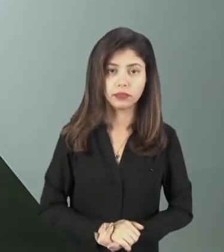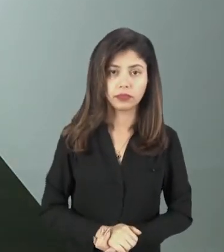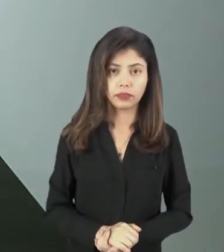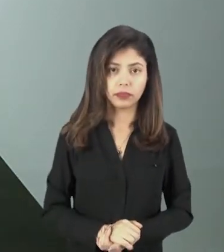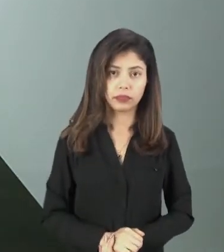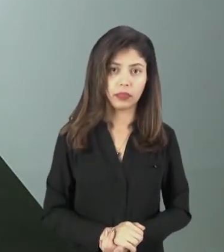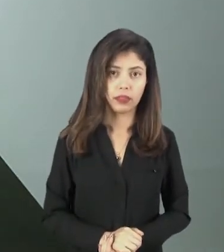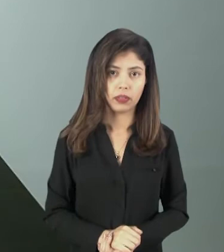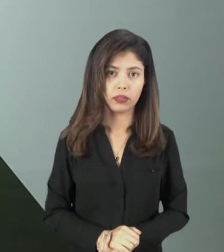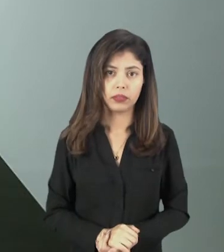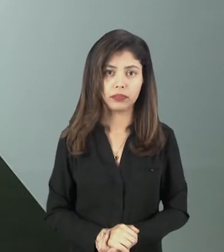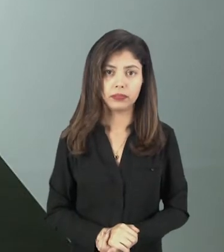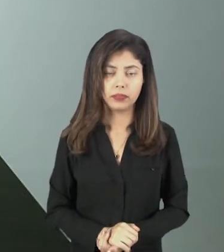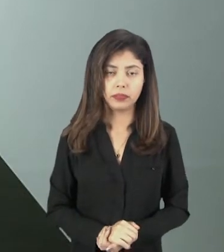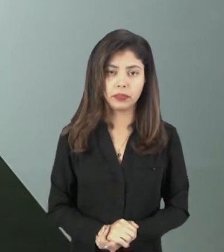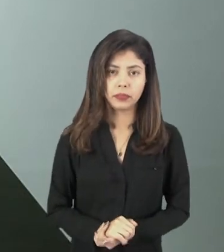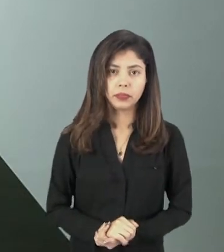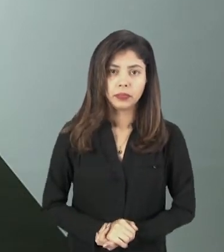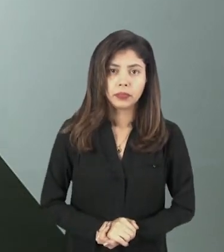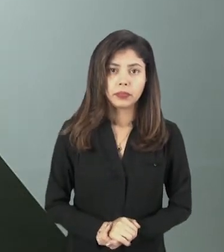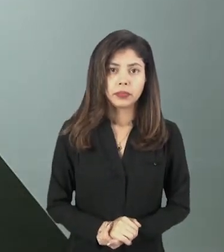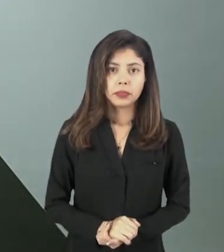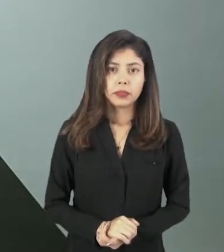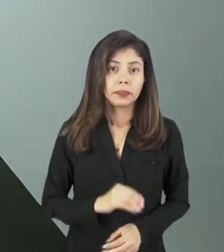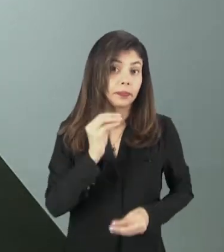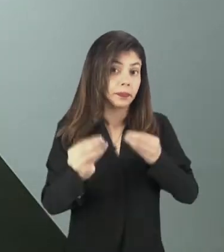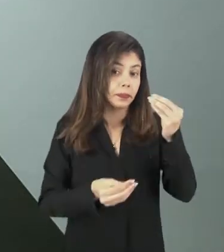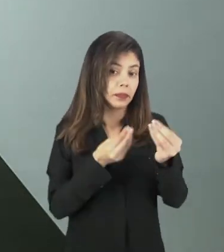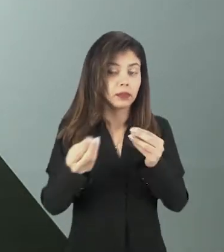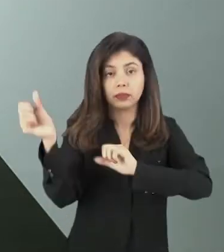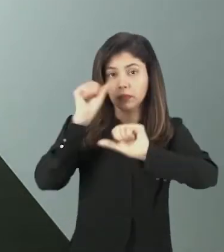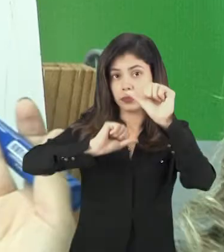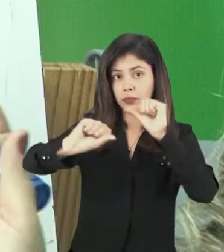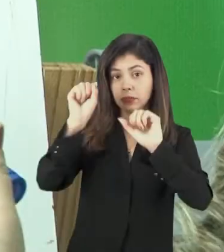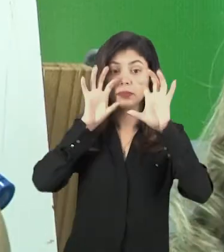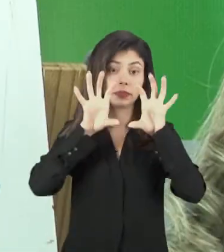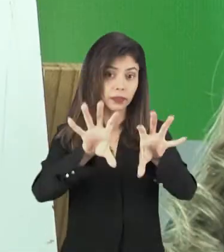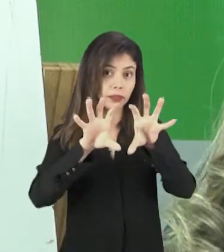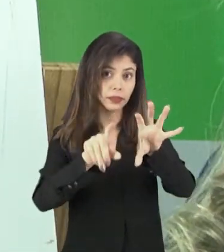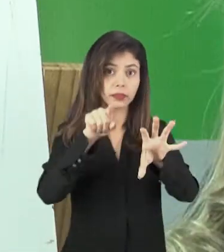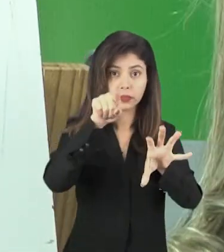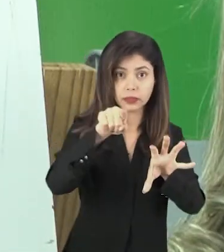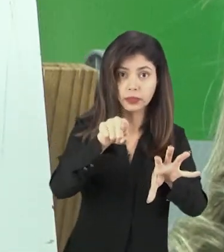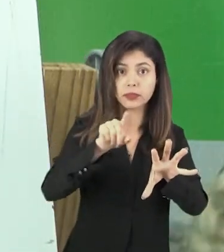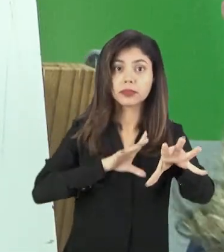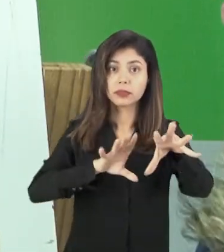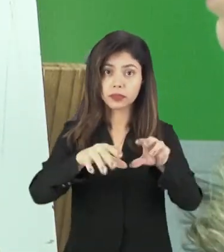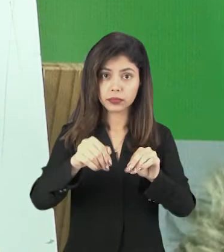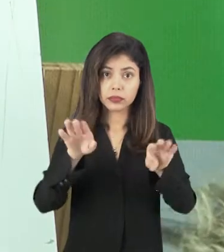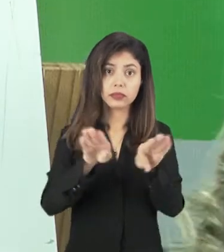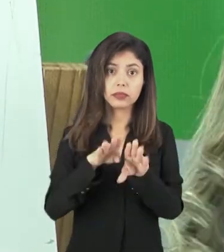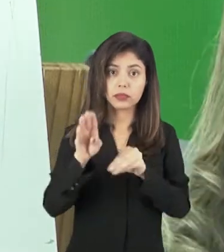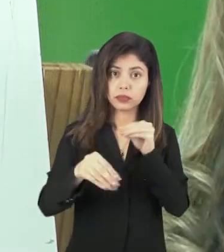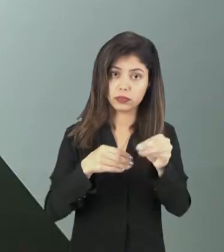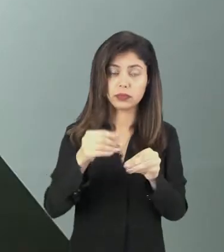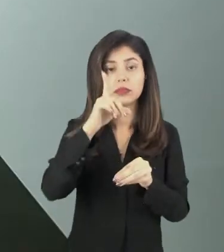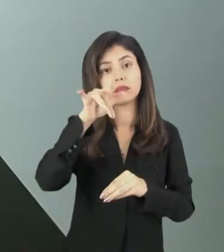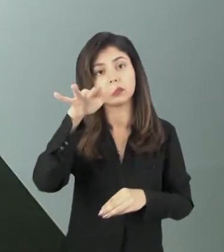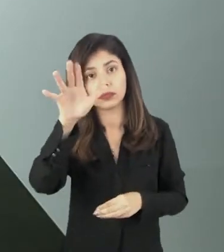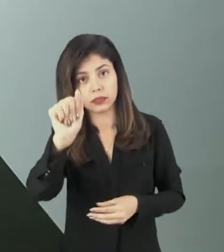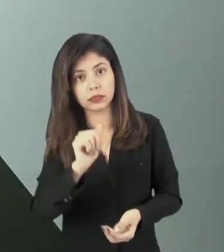denominador é o meu denominador E como que eu vou transformar isso em forma decimal